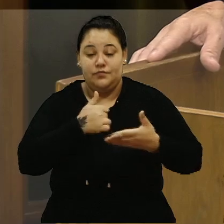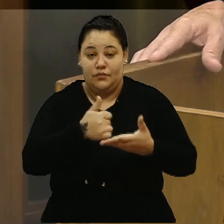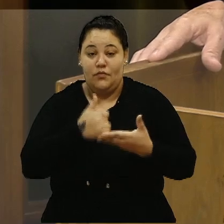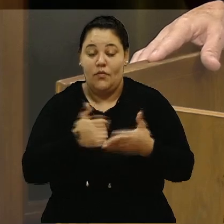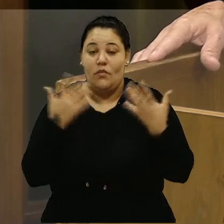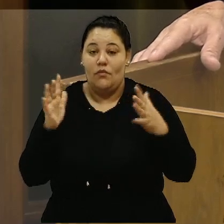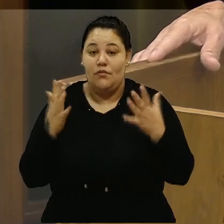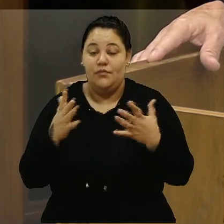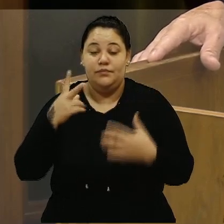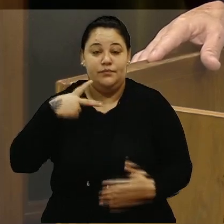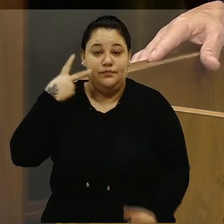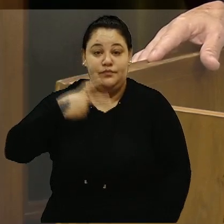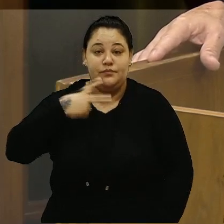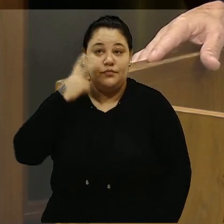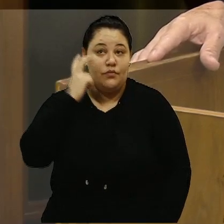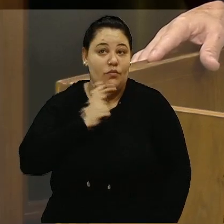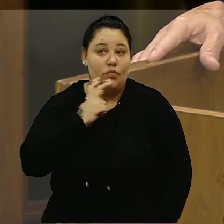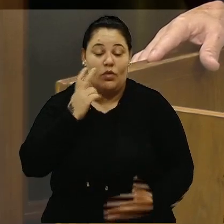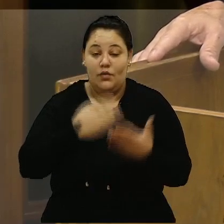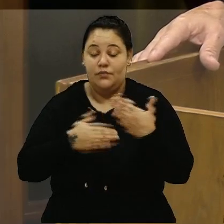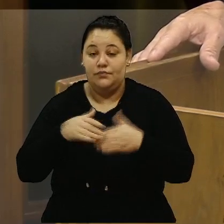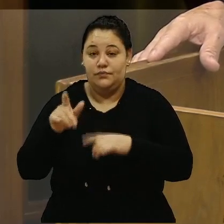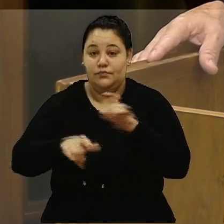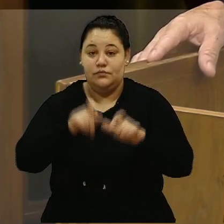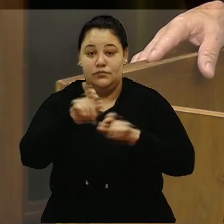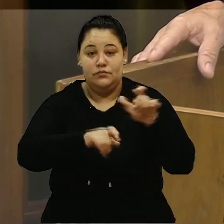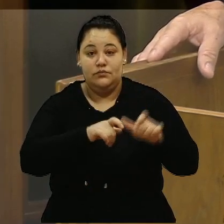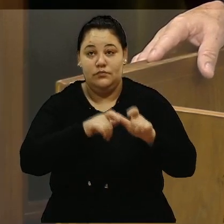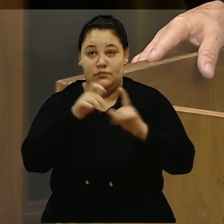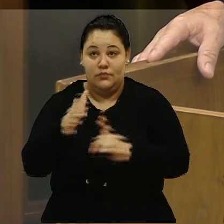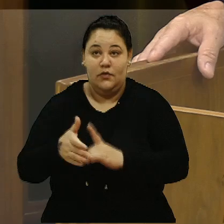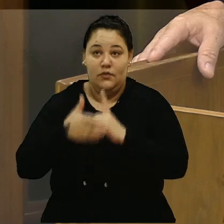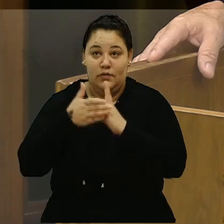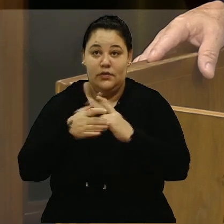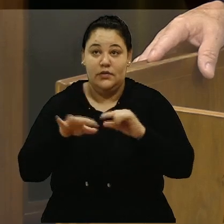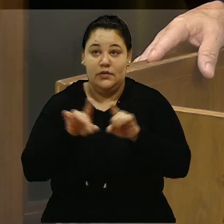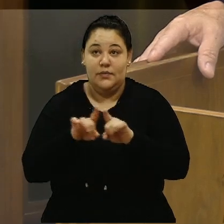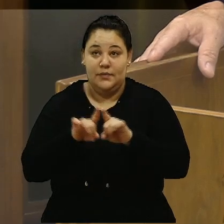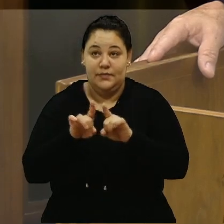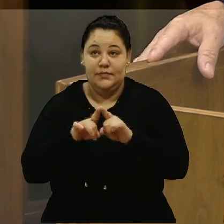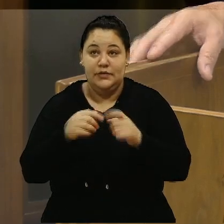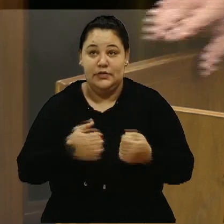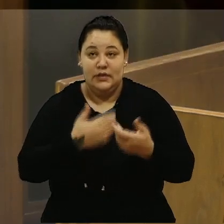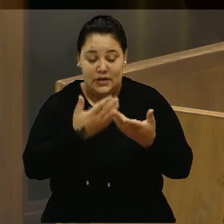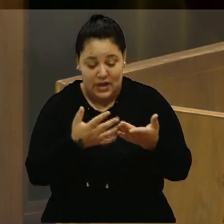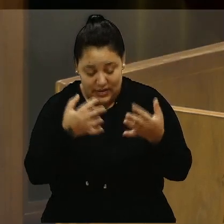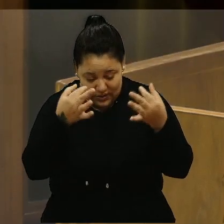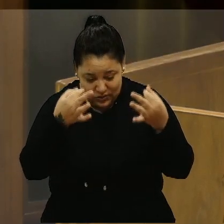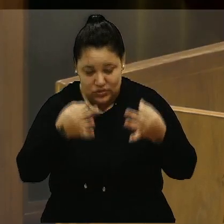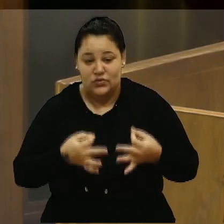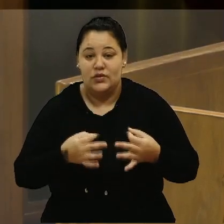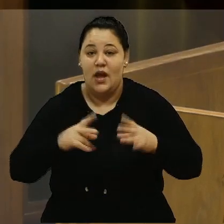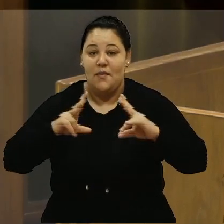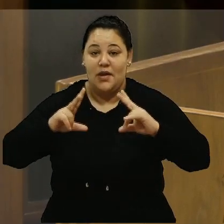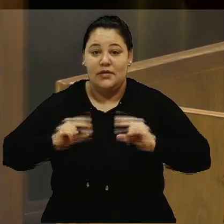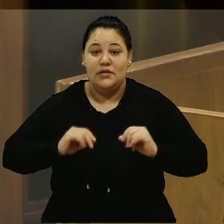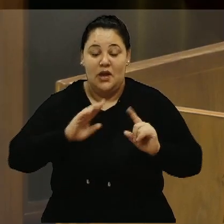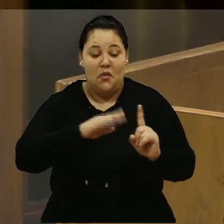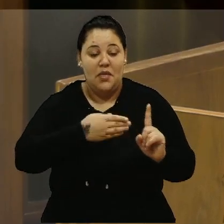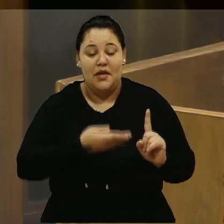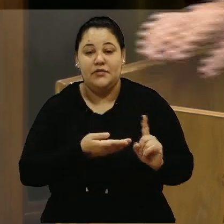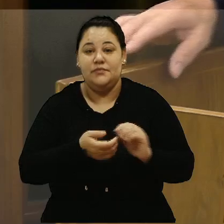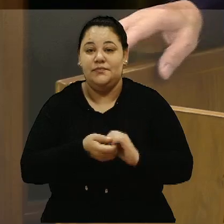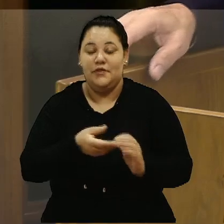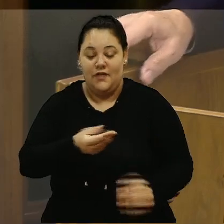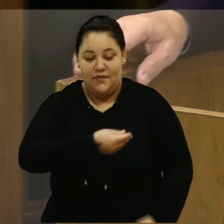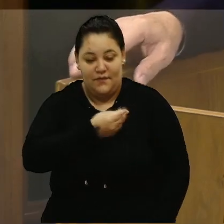Daniel Santos, e a todos os teus pares aí por acolher e prestar esta justa e merecida homenagem.